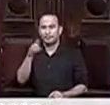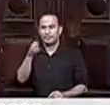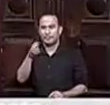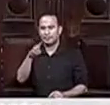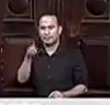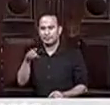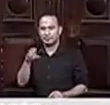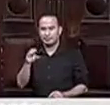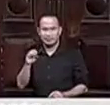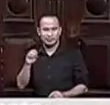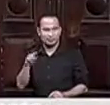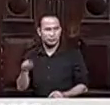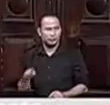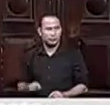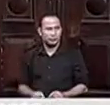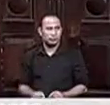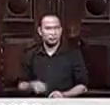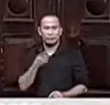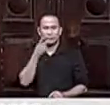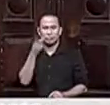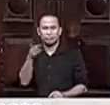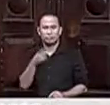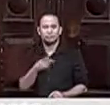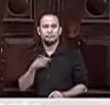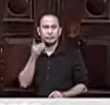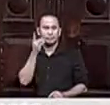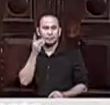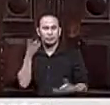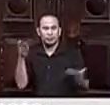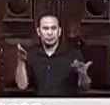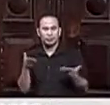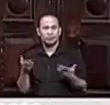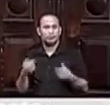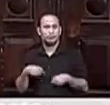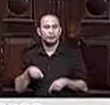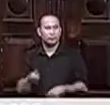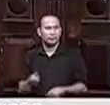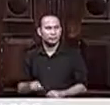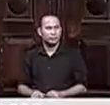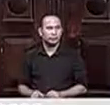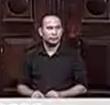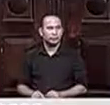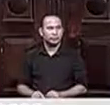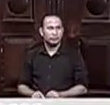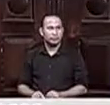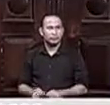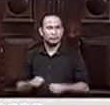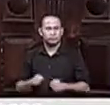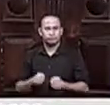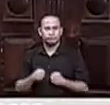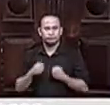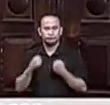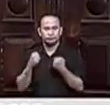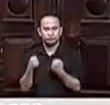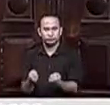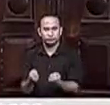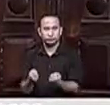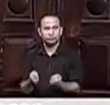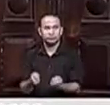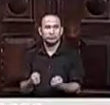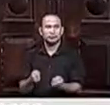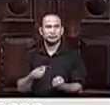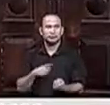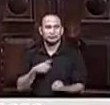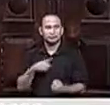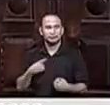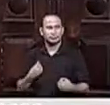agora, governador? Ele falou, deputado, agora nós vamos poder governar. Todo esse esforço, aonde está sendo sacrificado